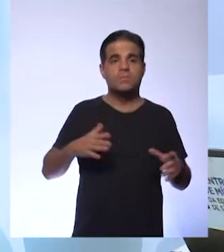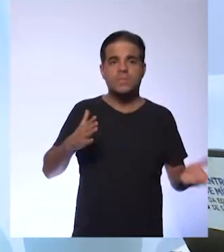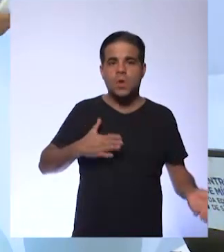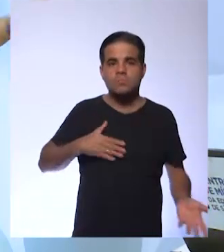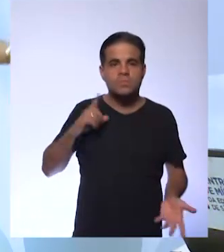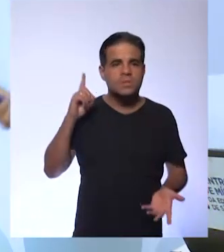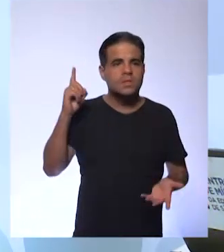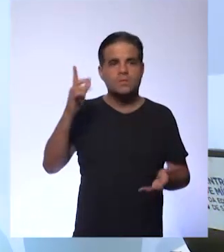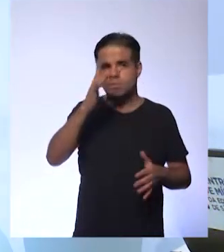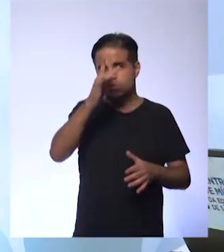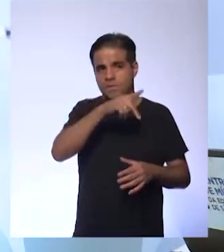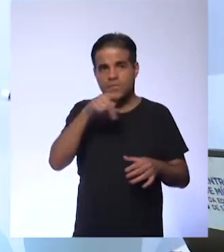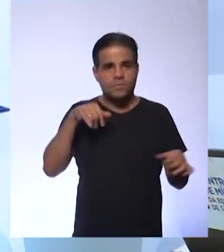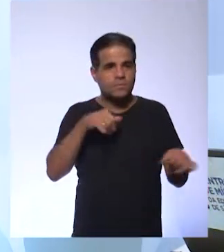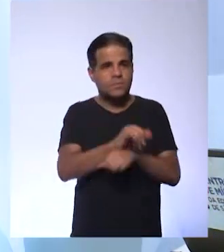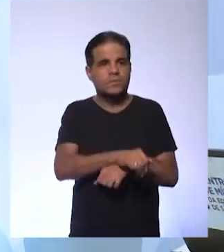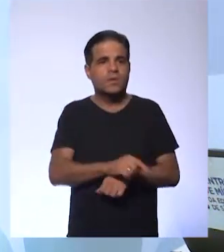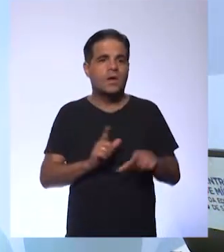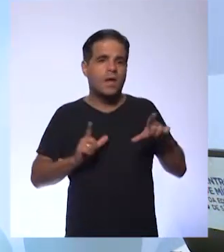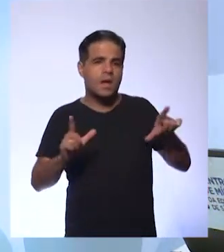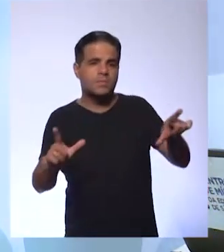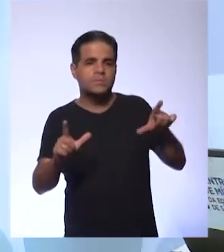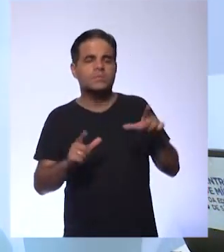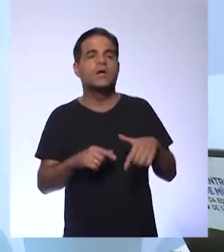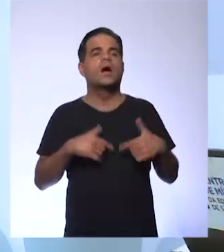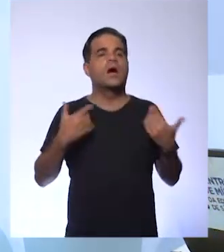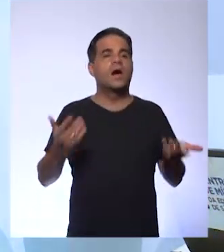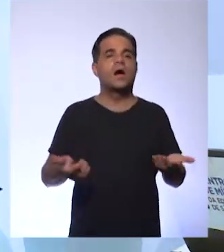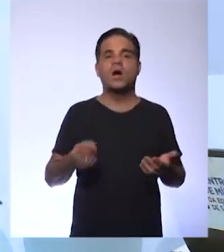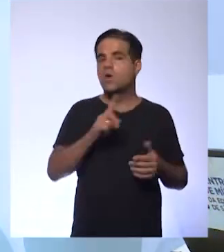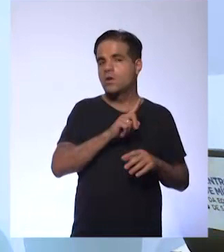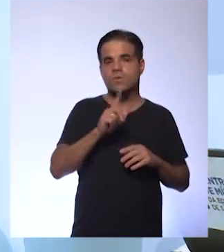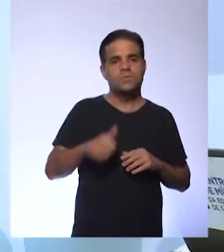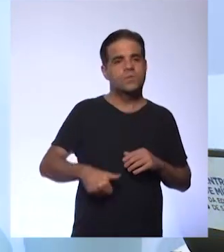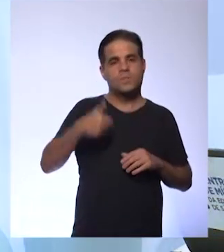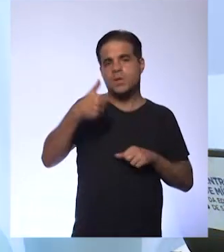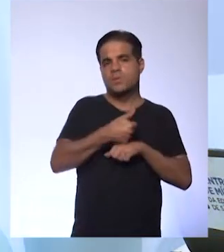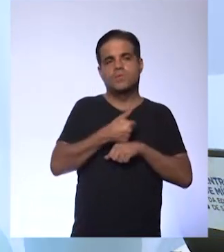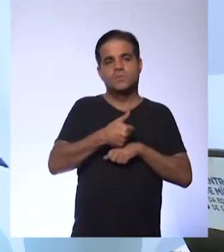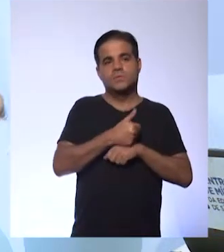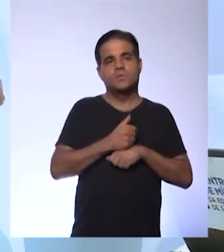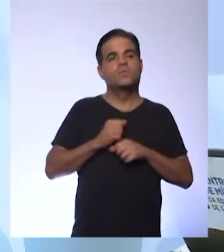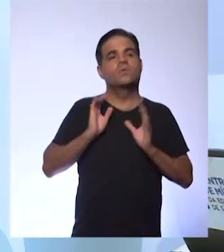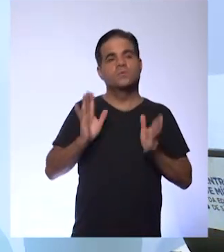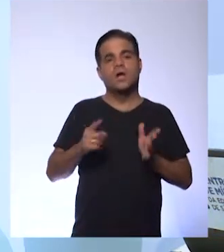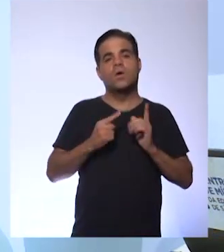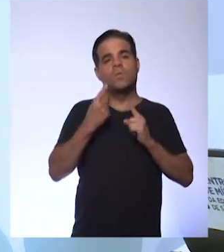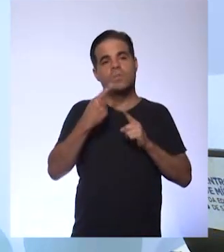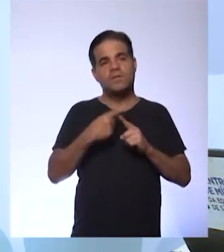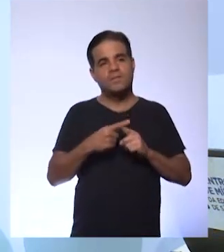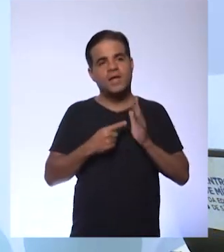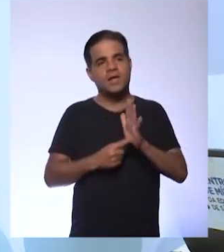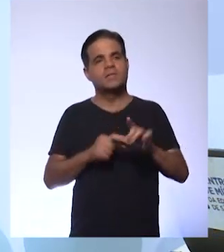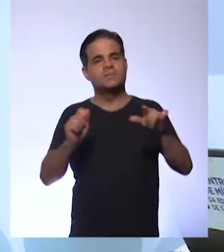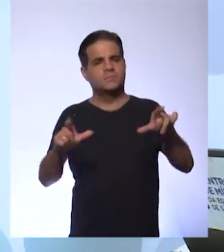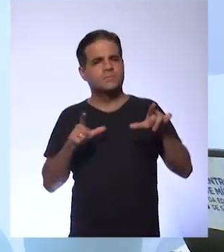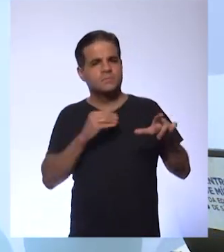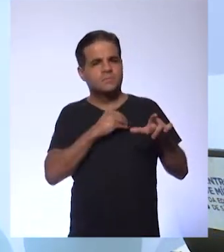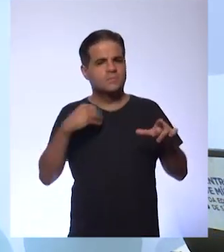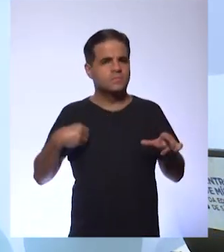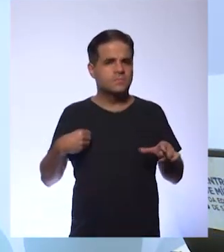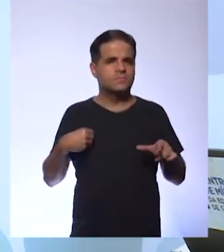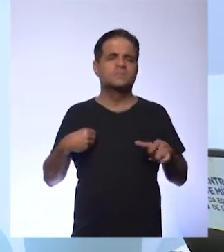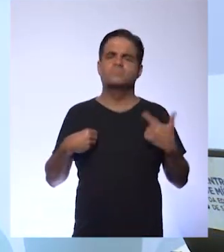Deus, a professora faltou, a professora apresentou um atestado. Agora eu não sou a melhor profissional. Uma vez que apresentei um atestado